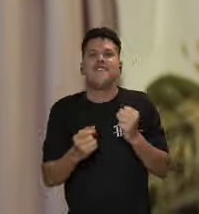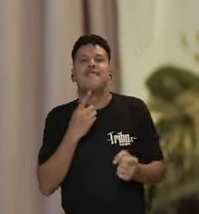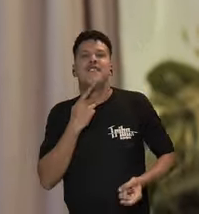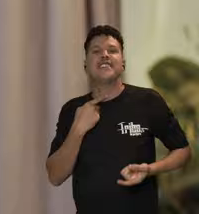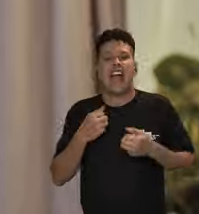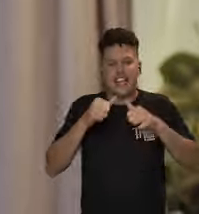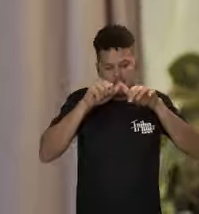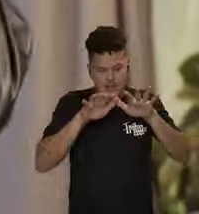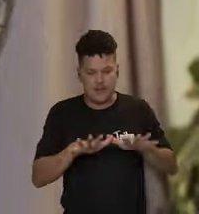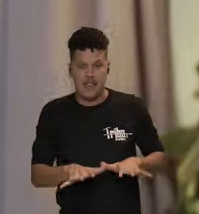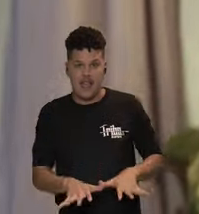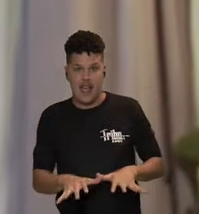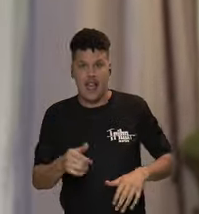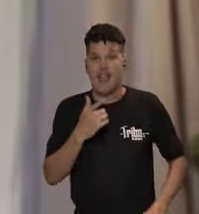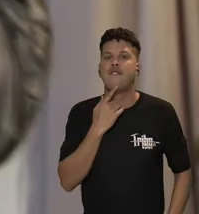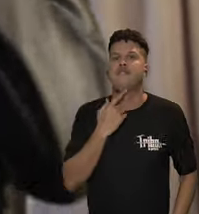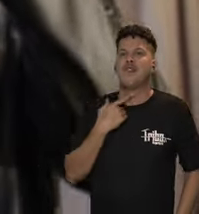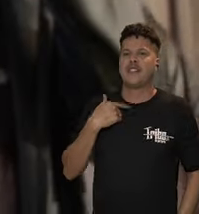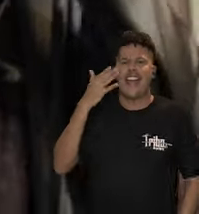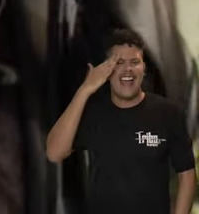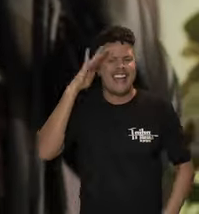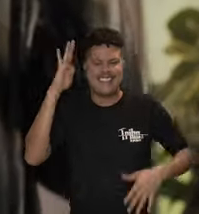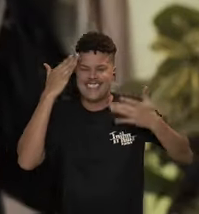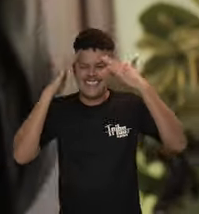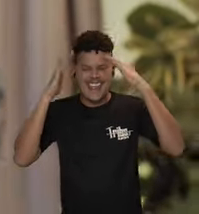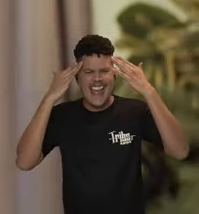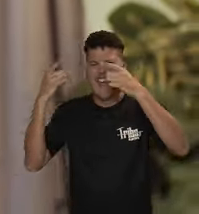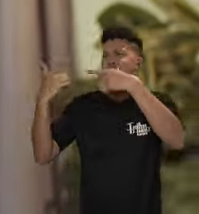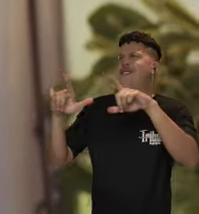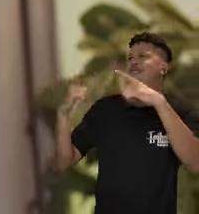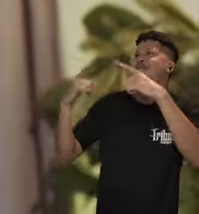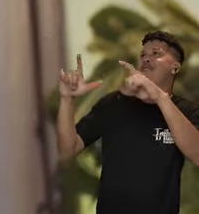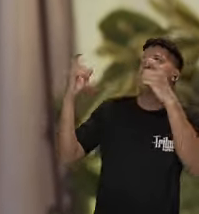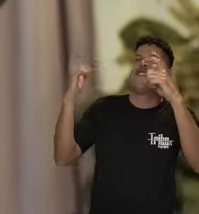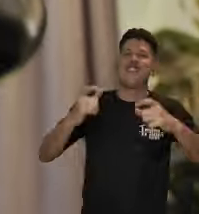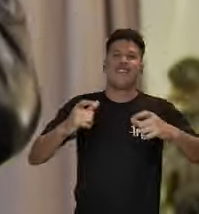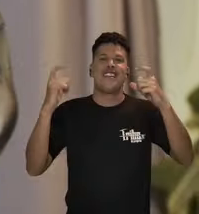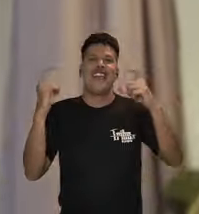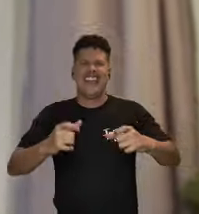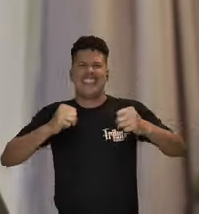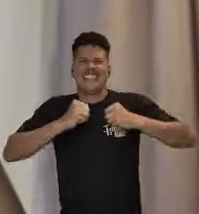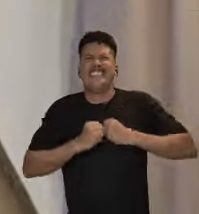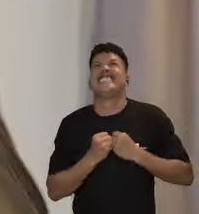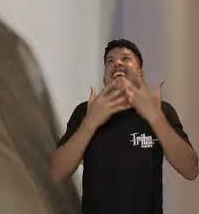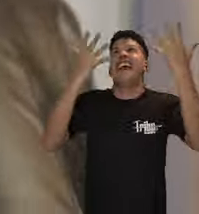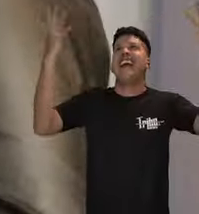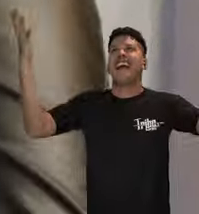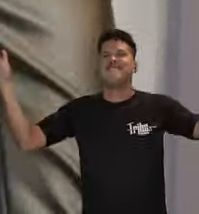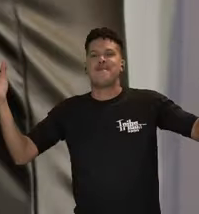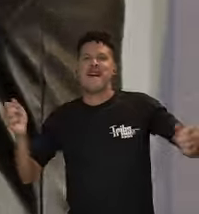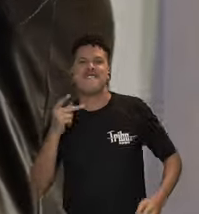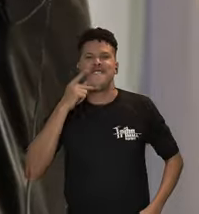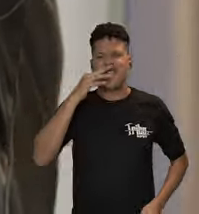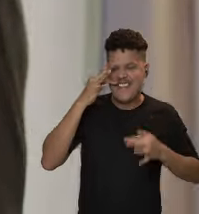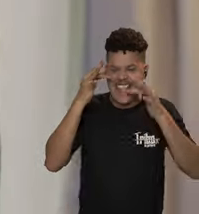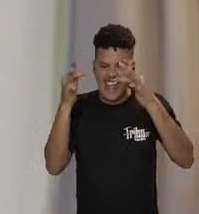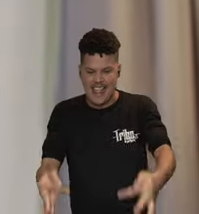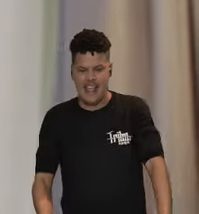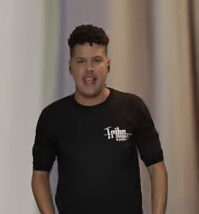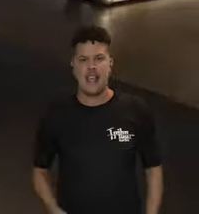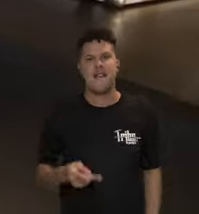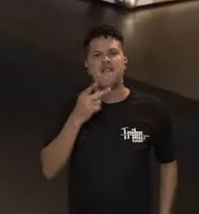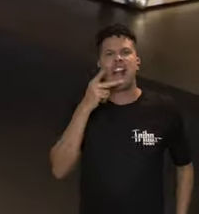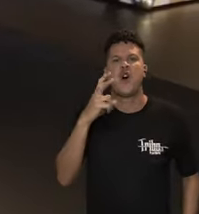ficar, vontade de sei lá, todo lugar. Esbagaçada, vou pra